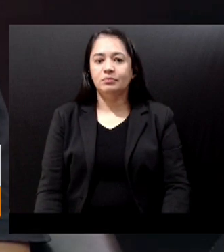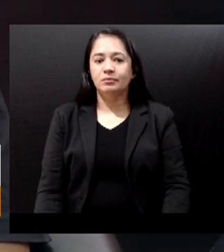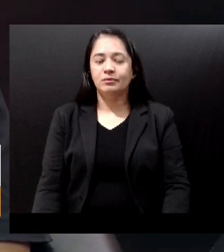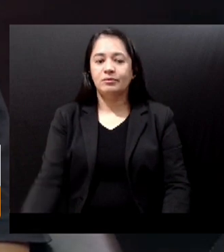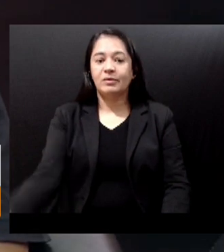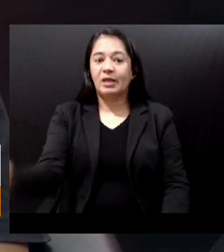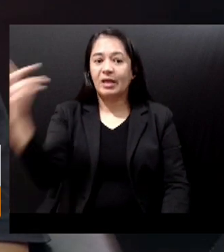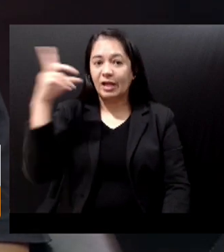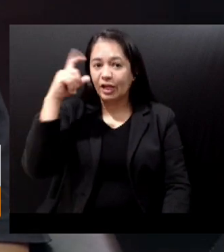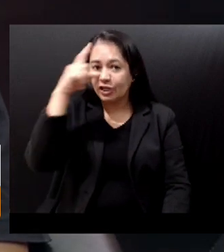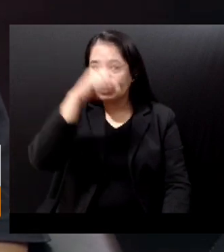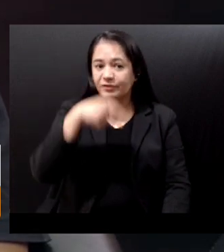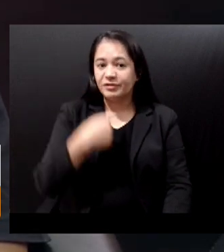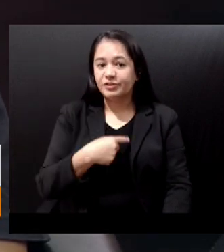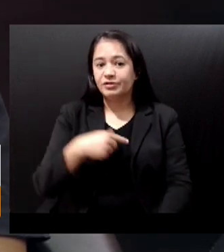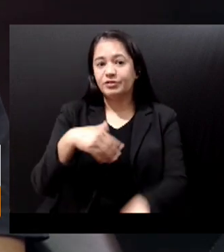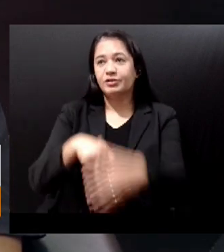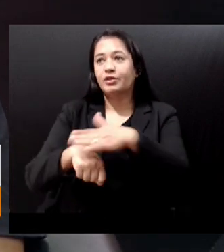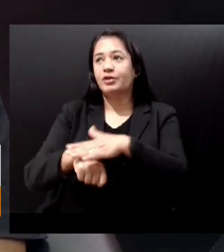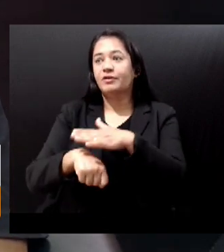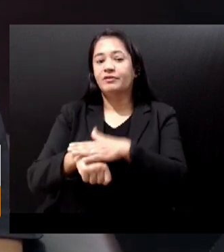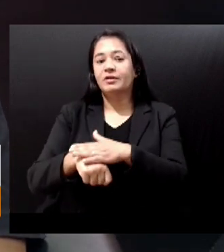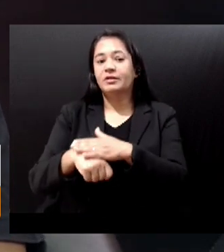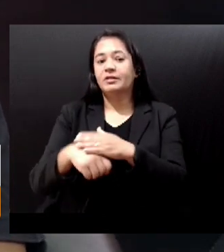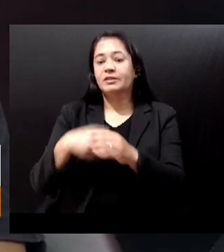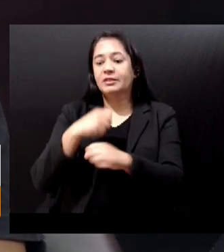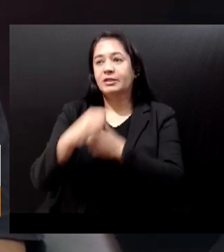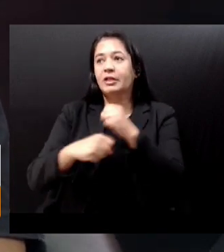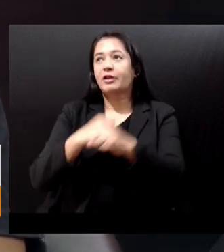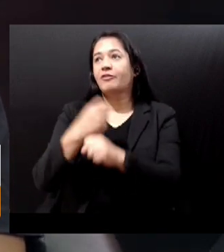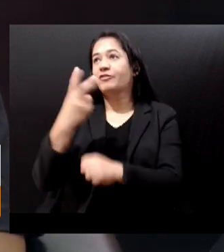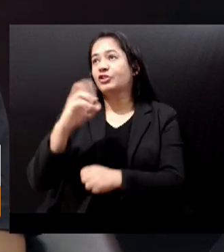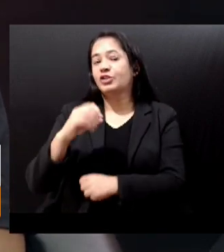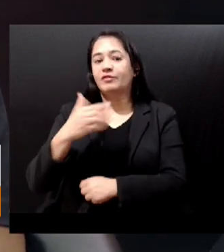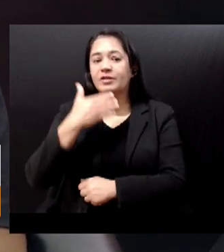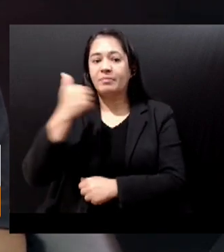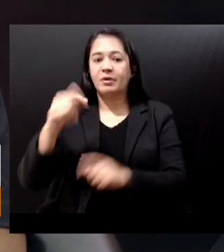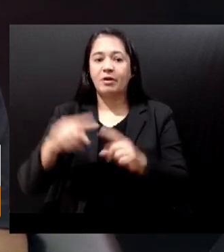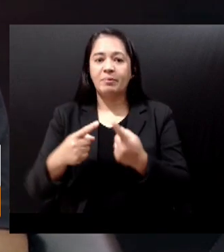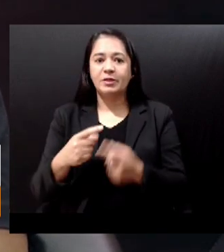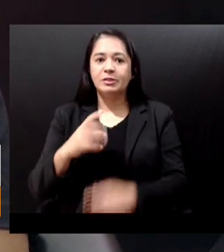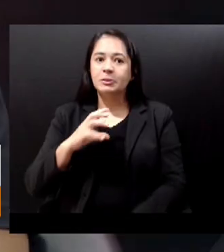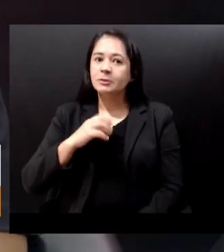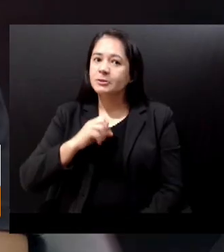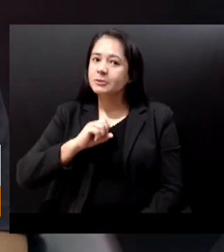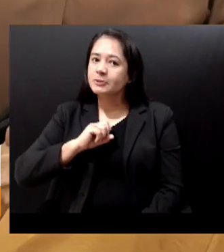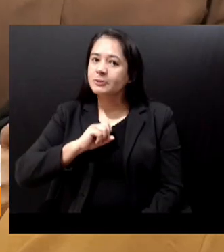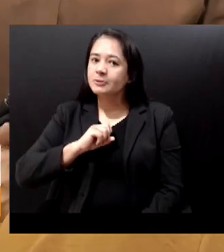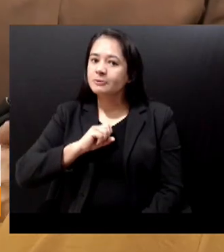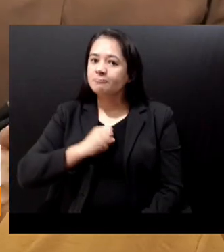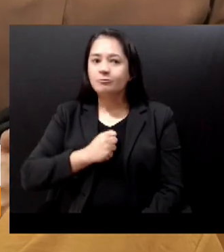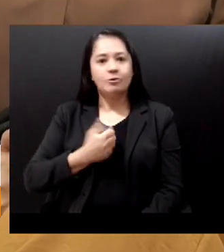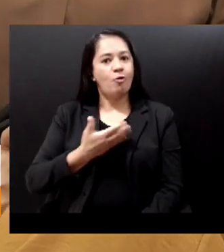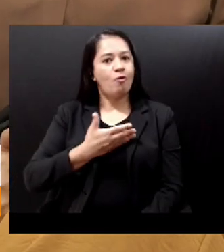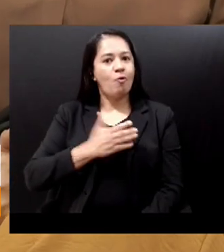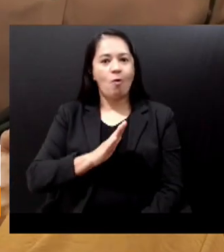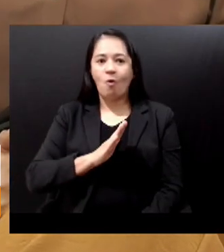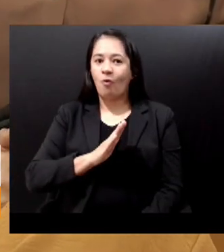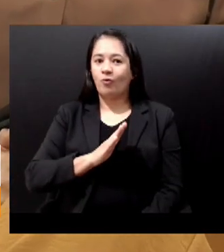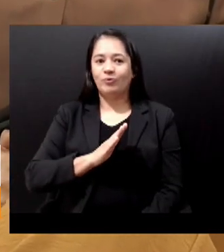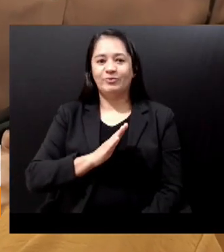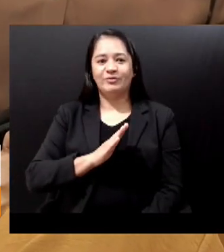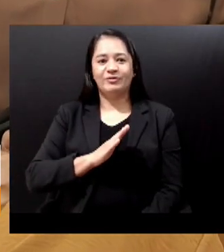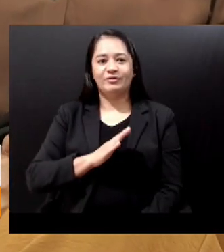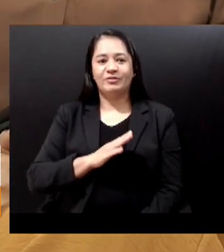fala: "Ah, daqui 20 anos vai ser melhor para mim", só que eu odeio fazer. Então. Uhum. É muito difícil você falar: "Nossa, mas